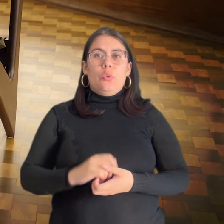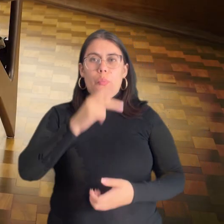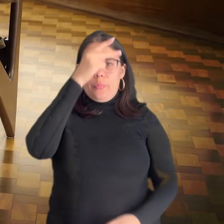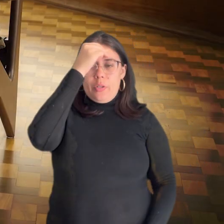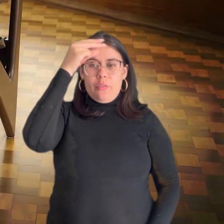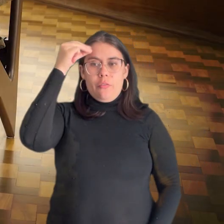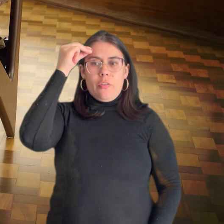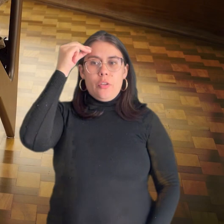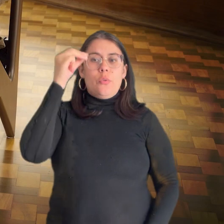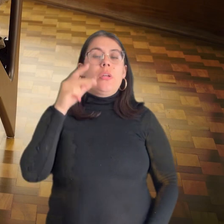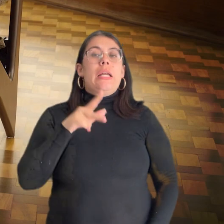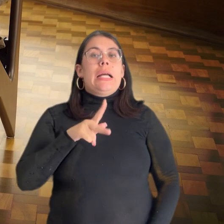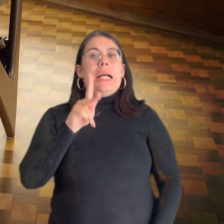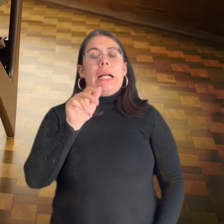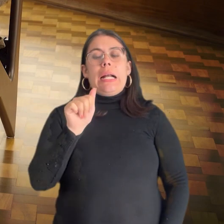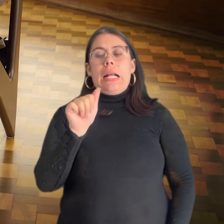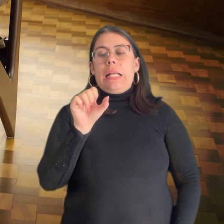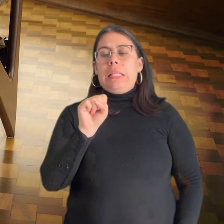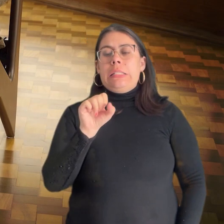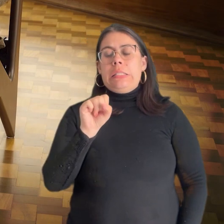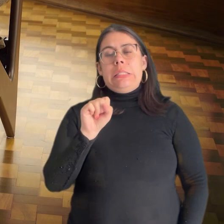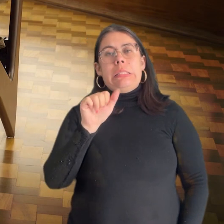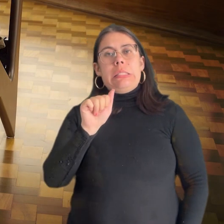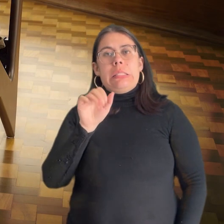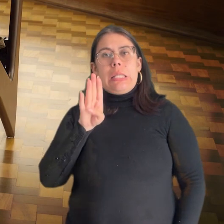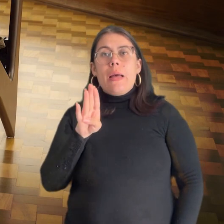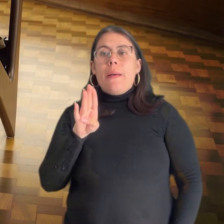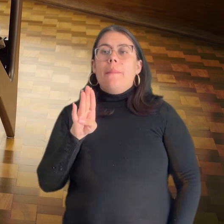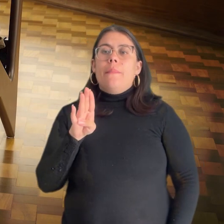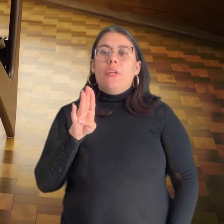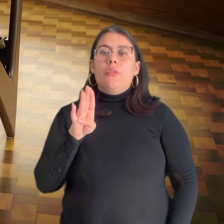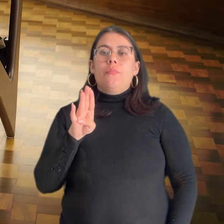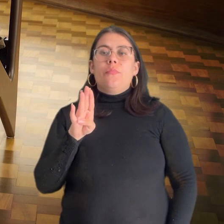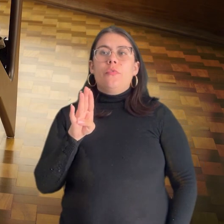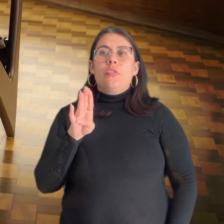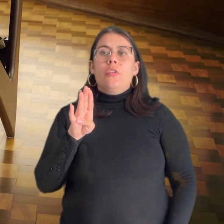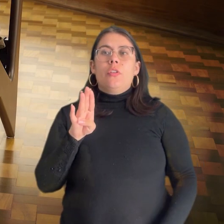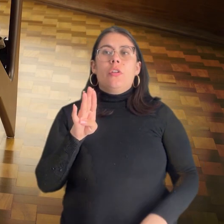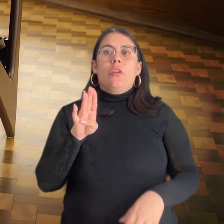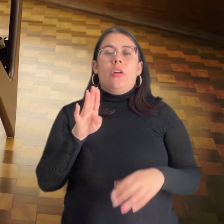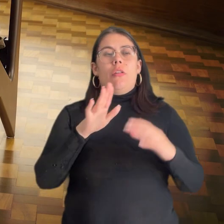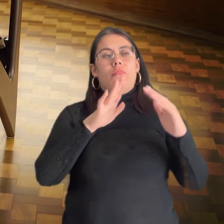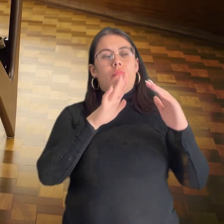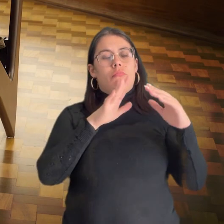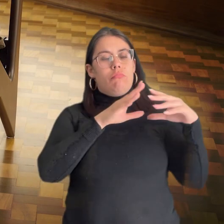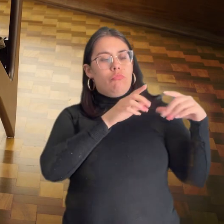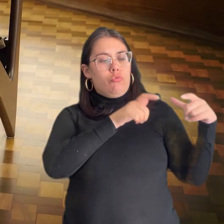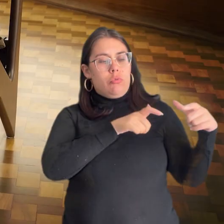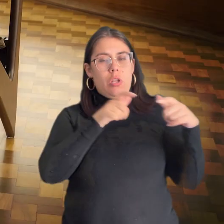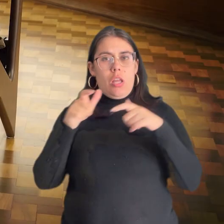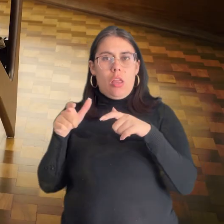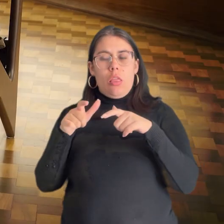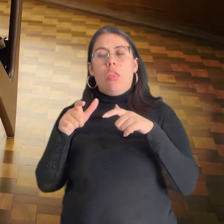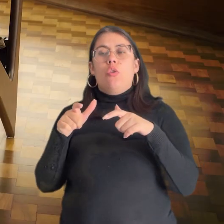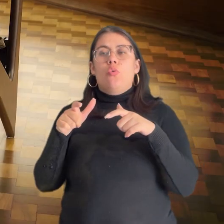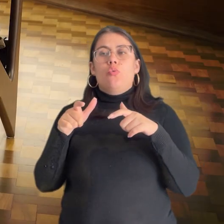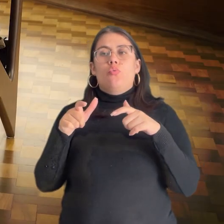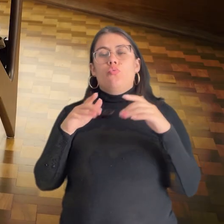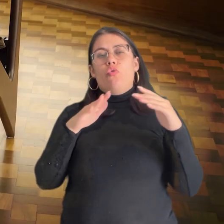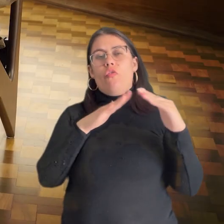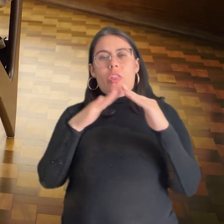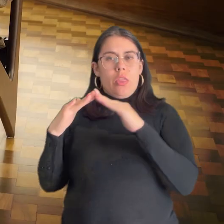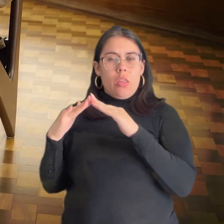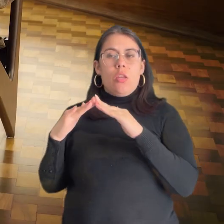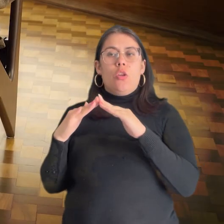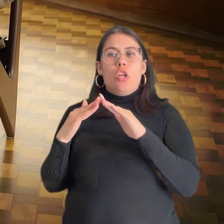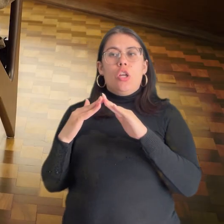o senhor prefeito, naquela ocasião, que era o Kassab, desapropriou a propriedade vizinha, que era uma boate aqui,